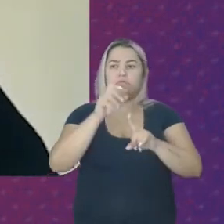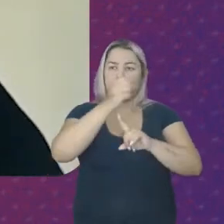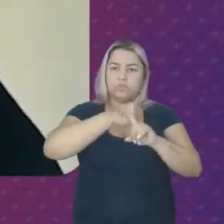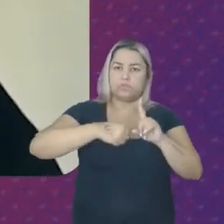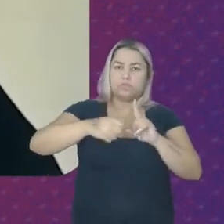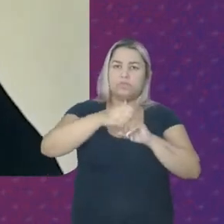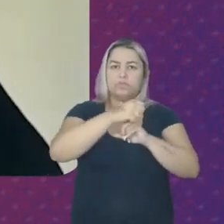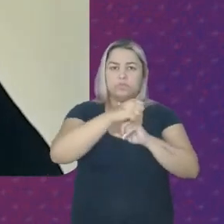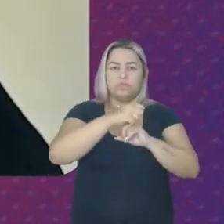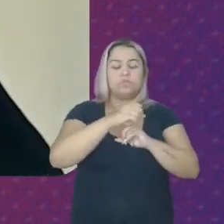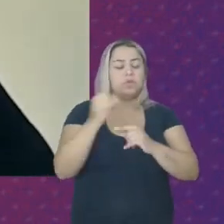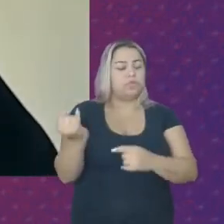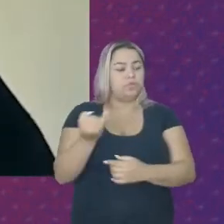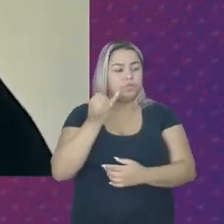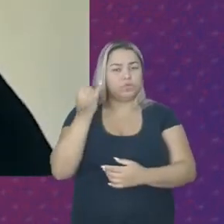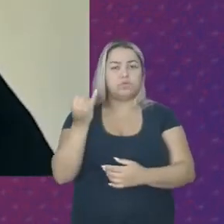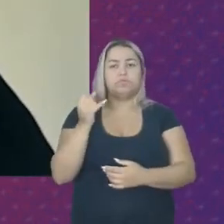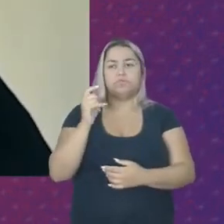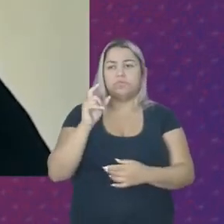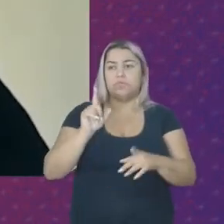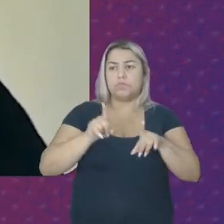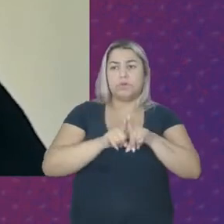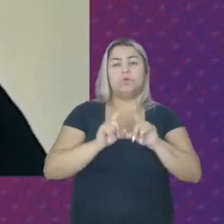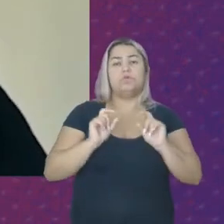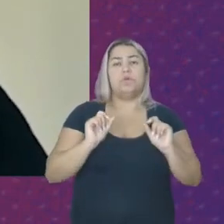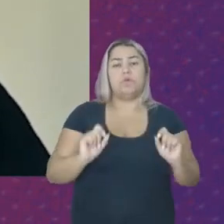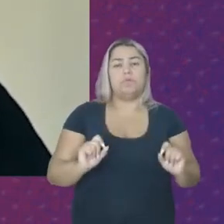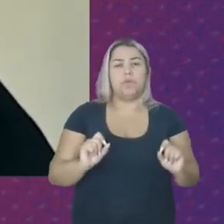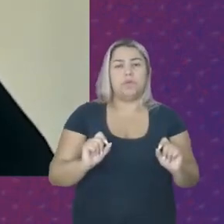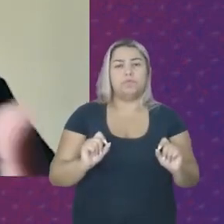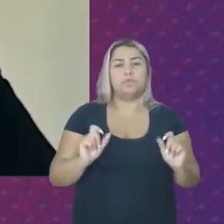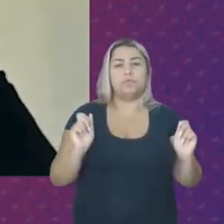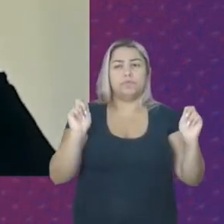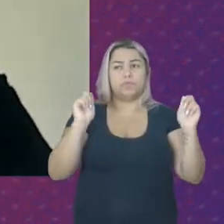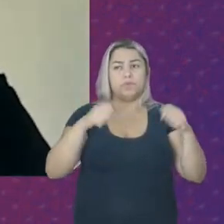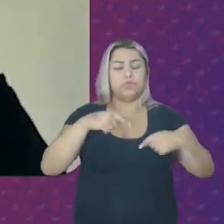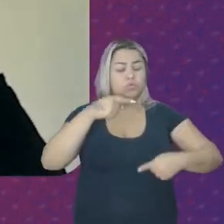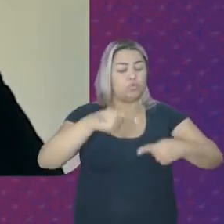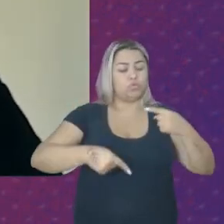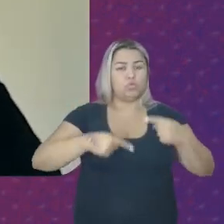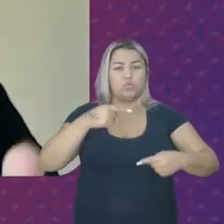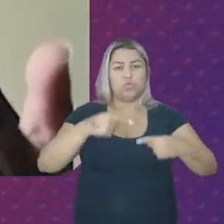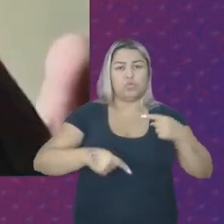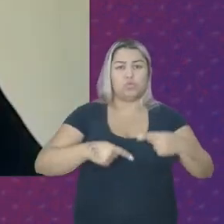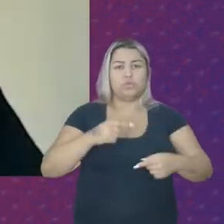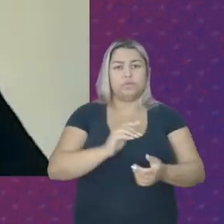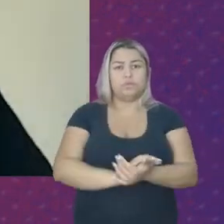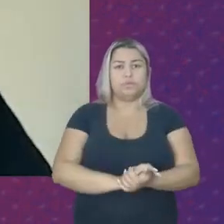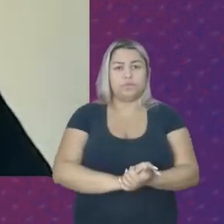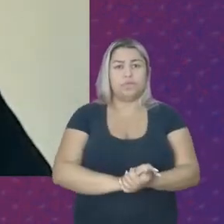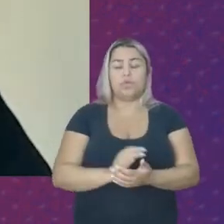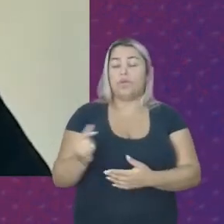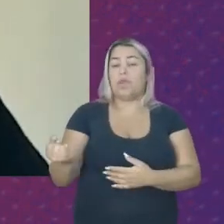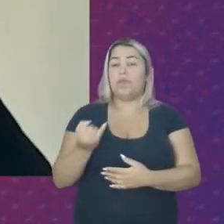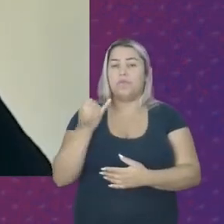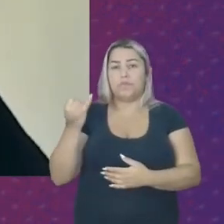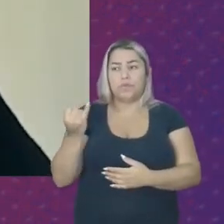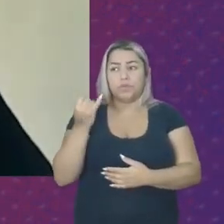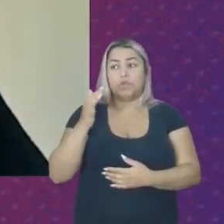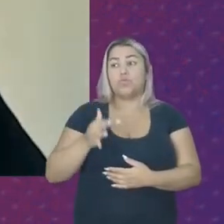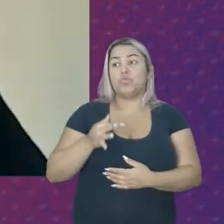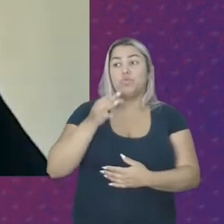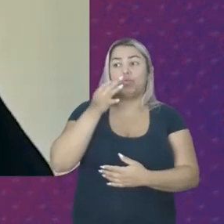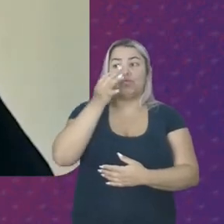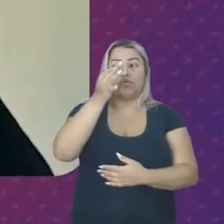partir do que é fundamental para elas. E, para isso, a gente precisa discutir o que é de interesse público, o que é fundamental para o seu público, o que